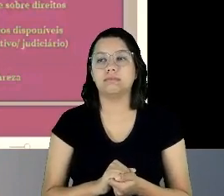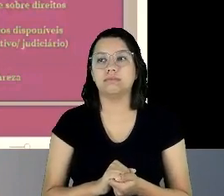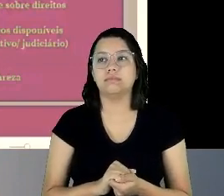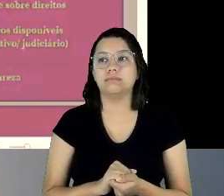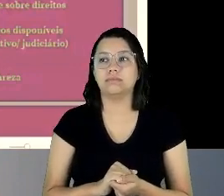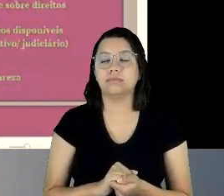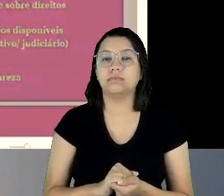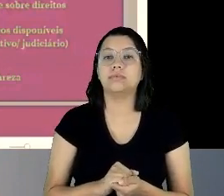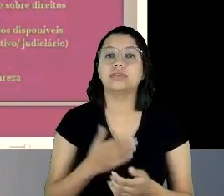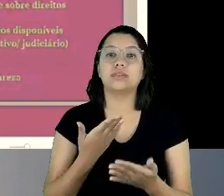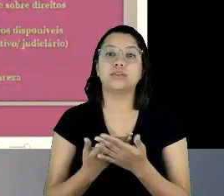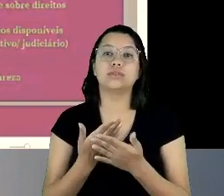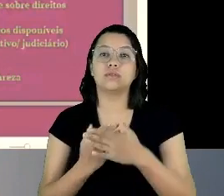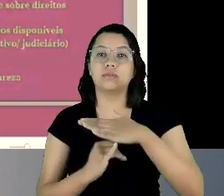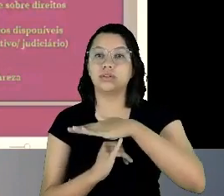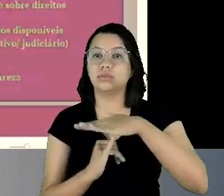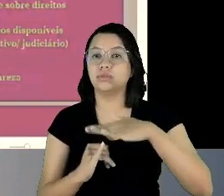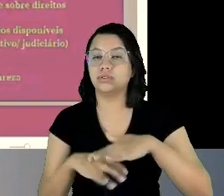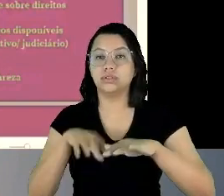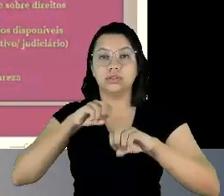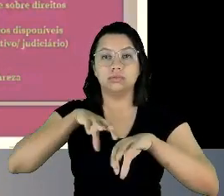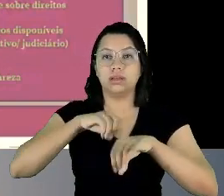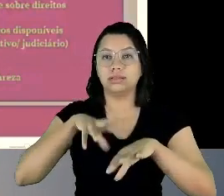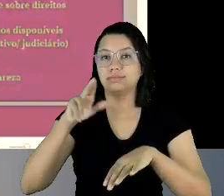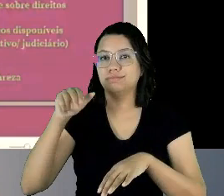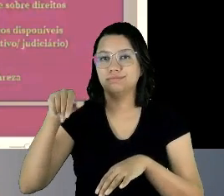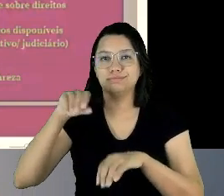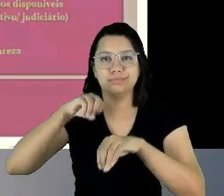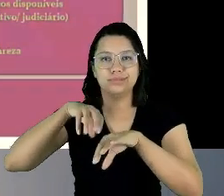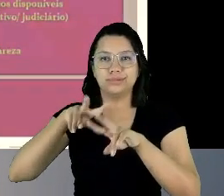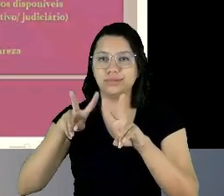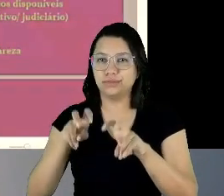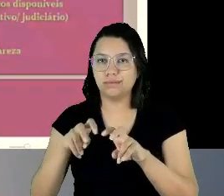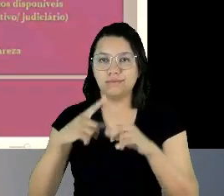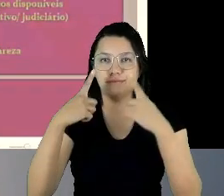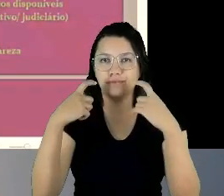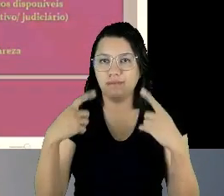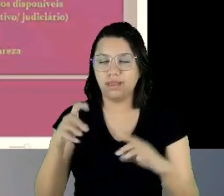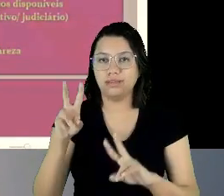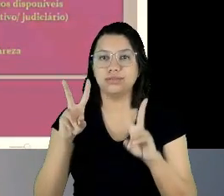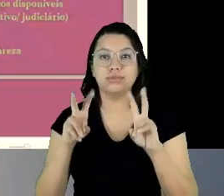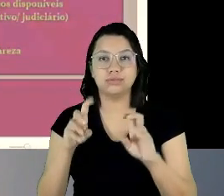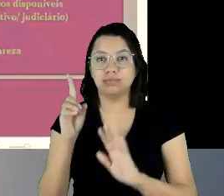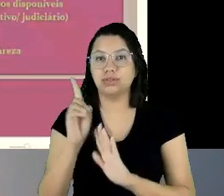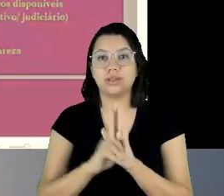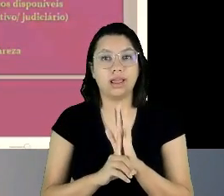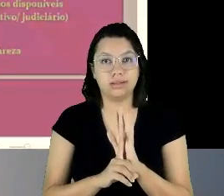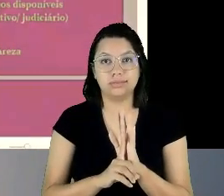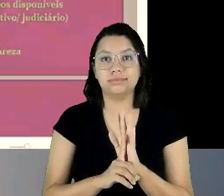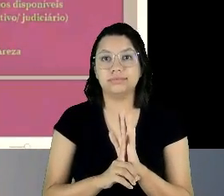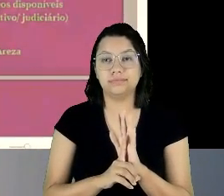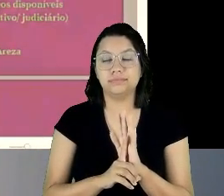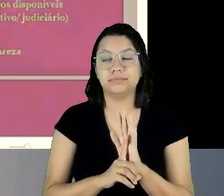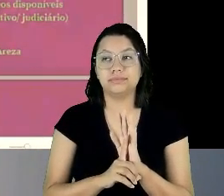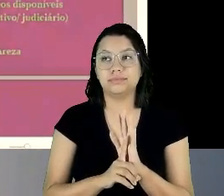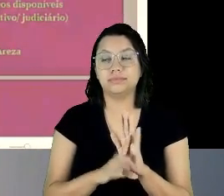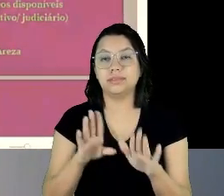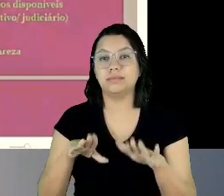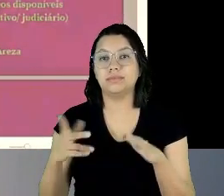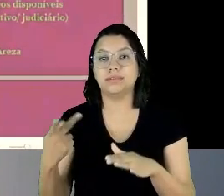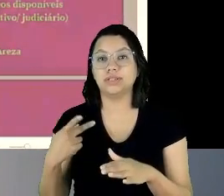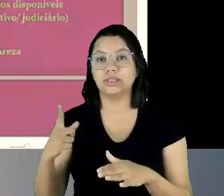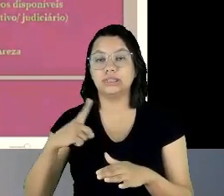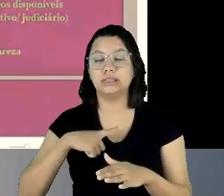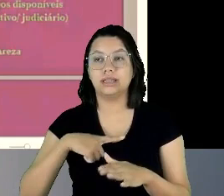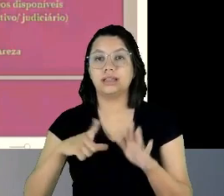As escolas e instituições de educação não ensinam sobre violência e sobre direitos, sendo que a gente tem, desde a